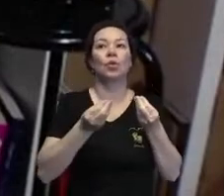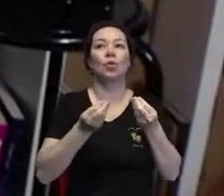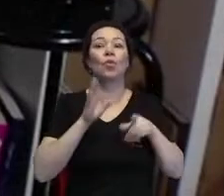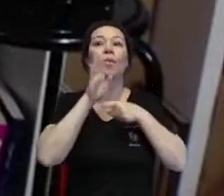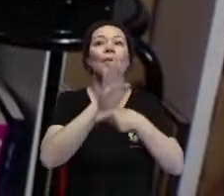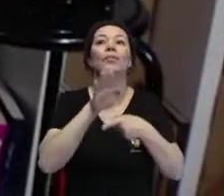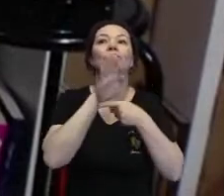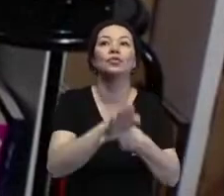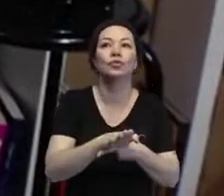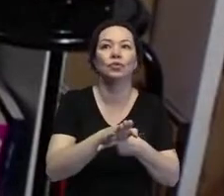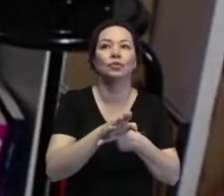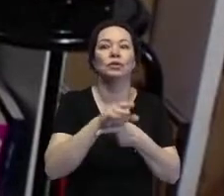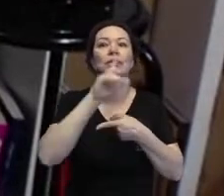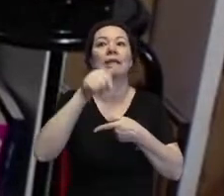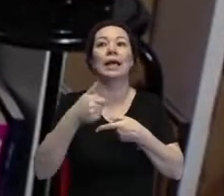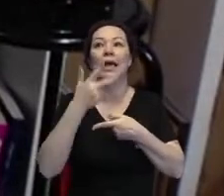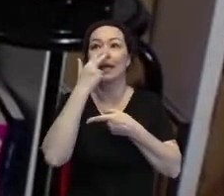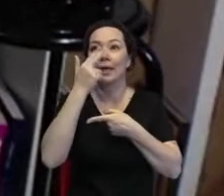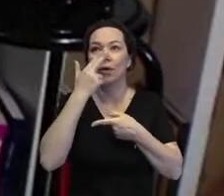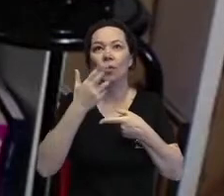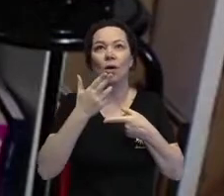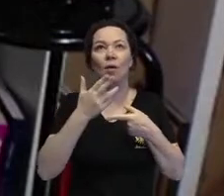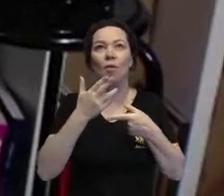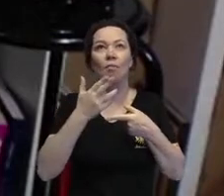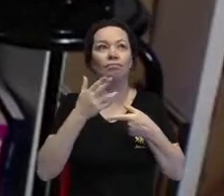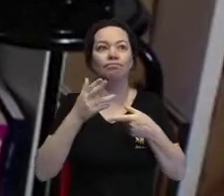é uma ferramenta de transformação.